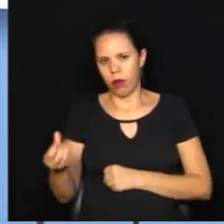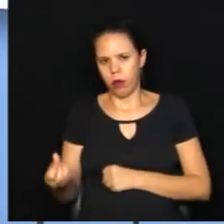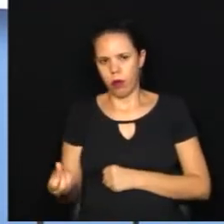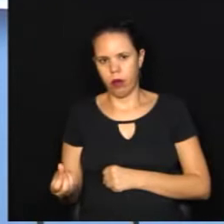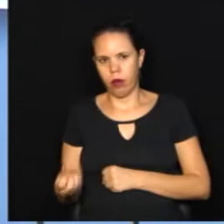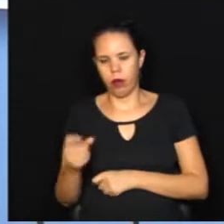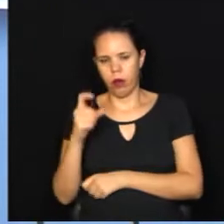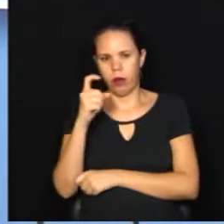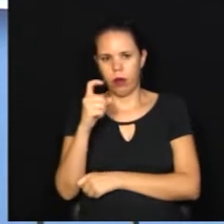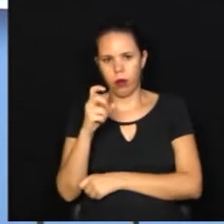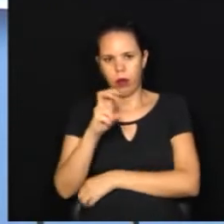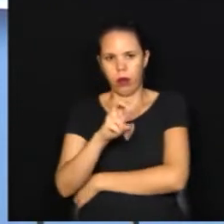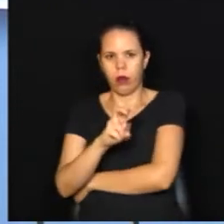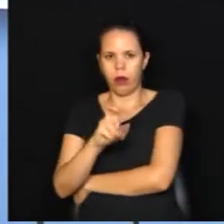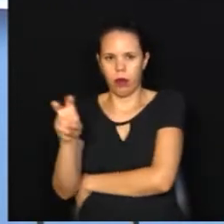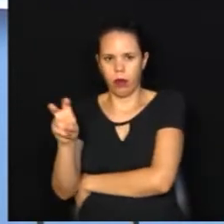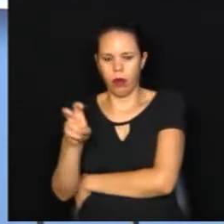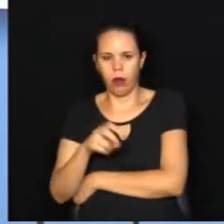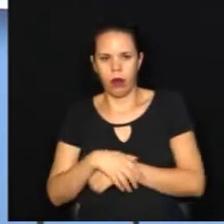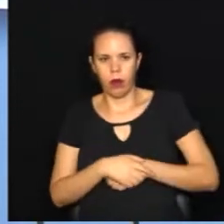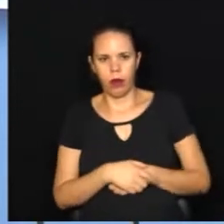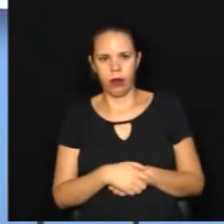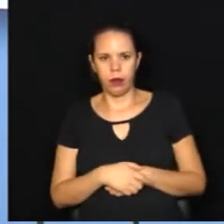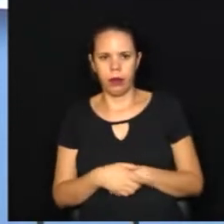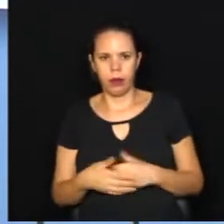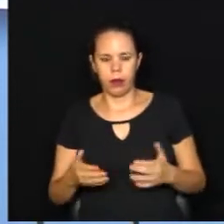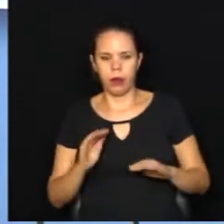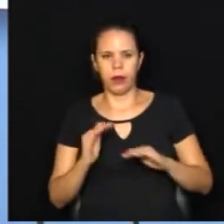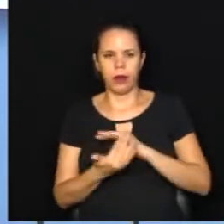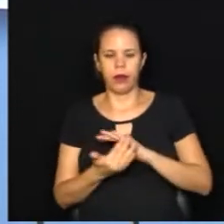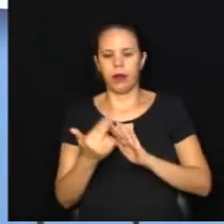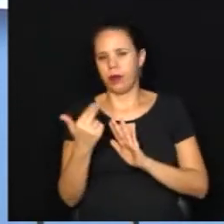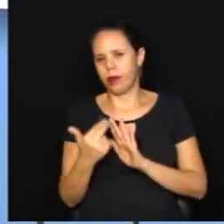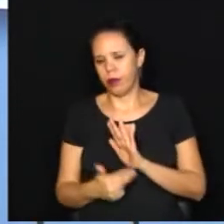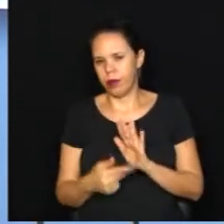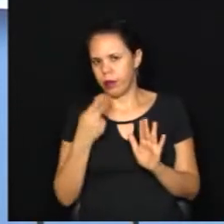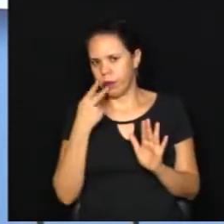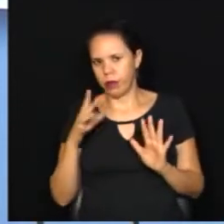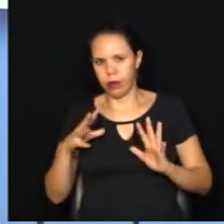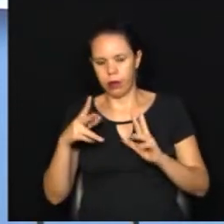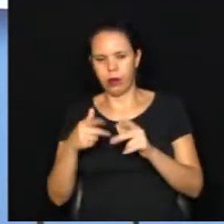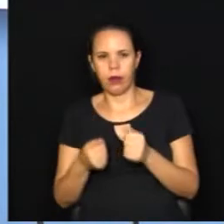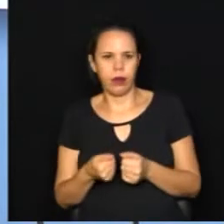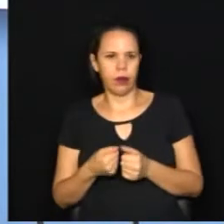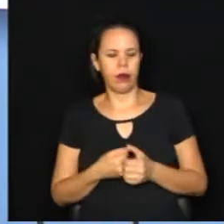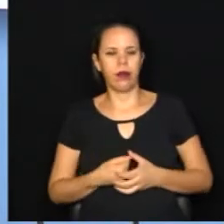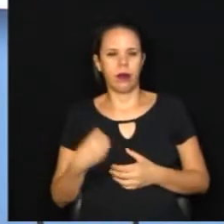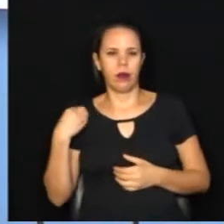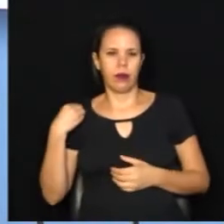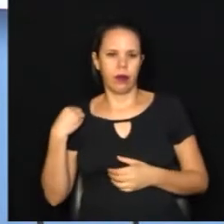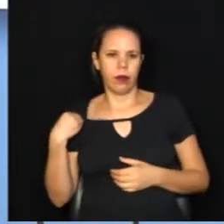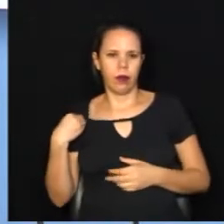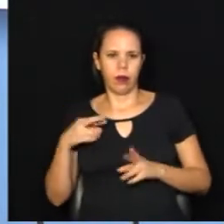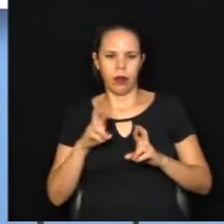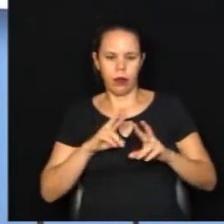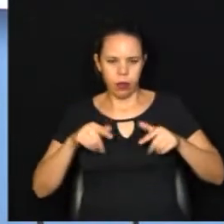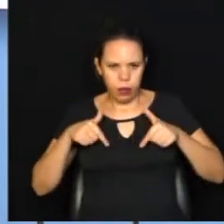de ônibus, distribuição de máscaras, inclusive com o auxílio de um drone para ajudar